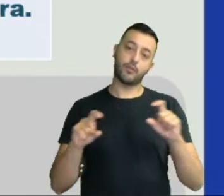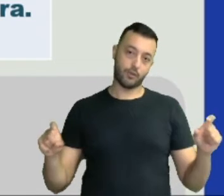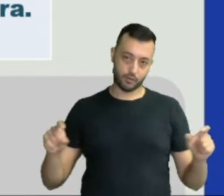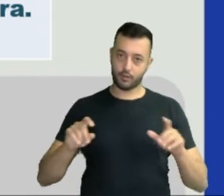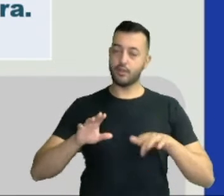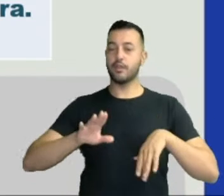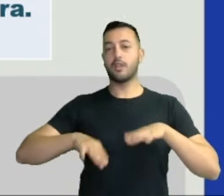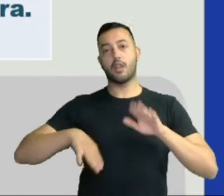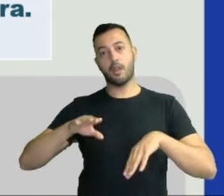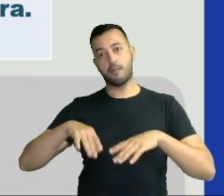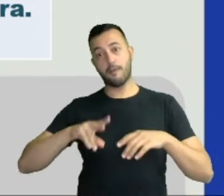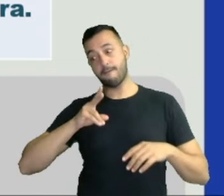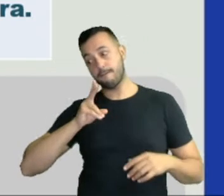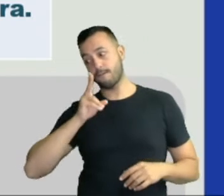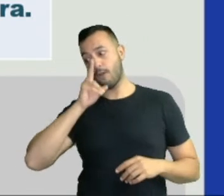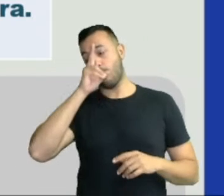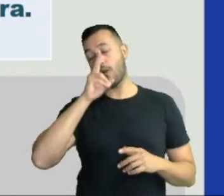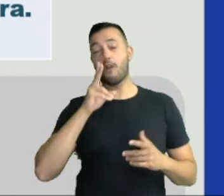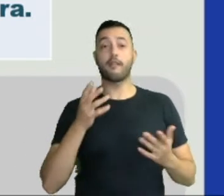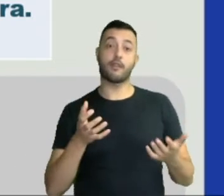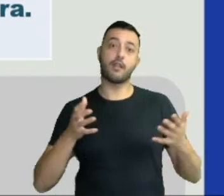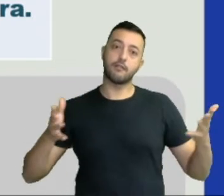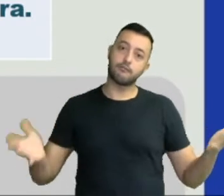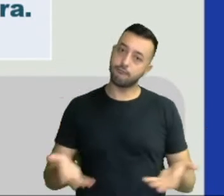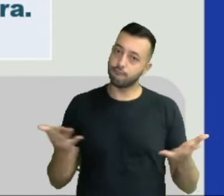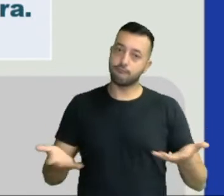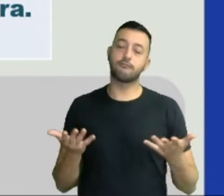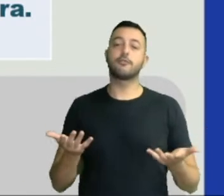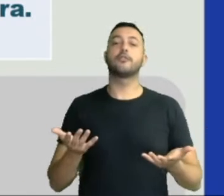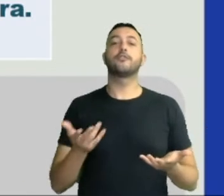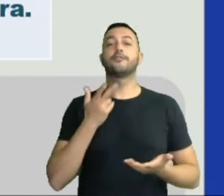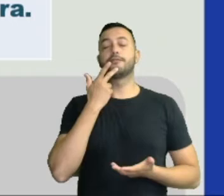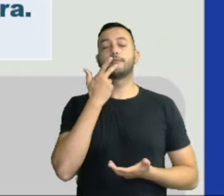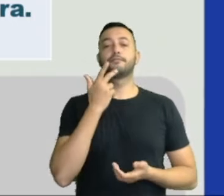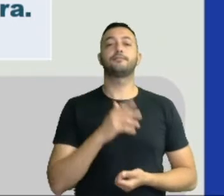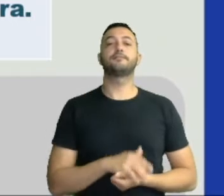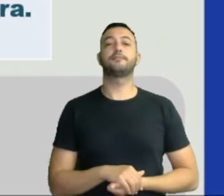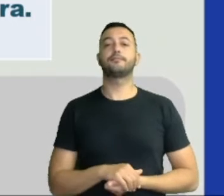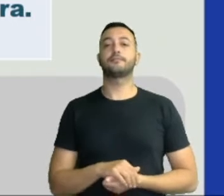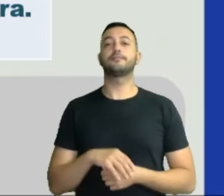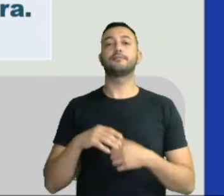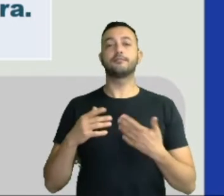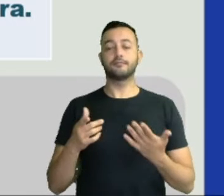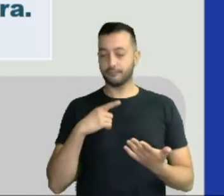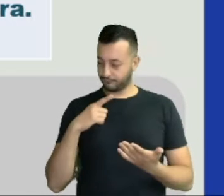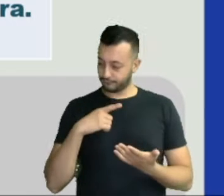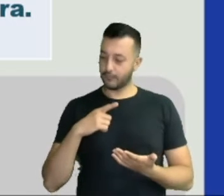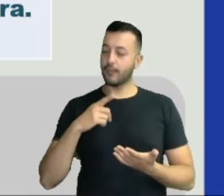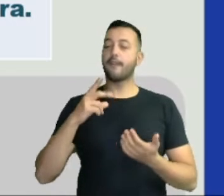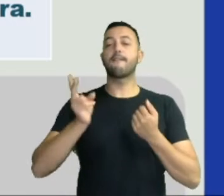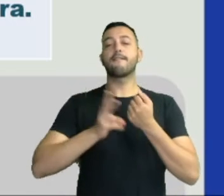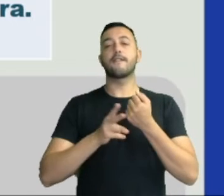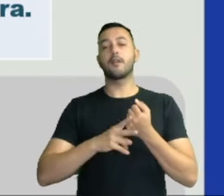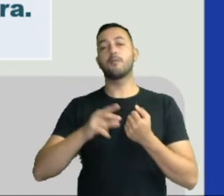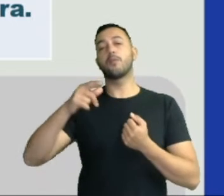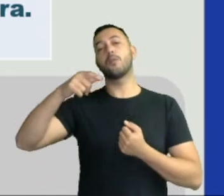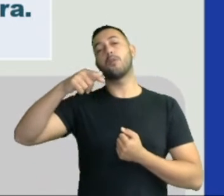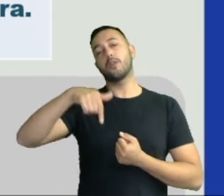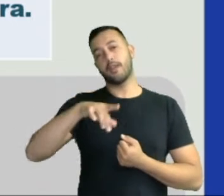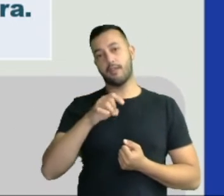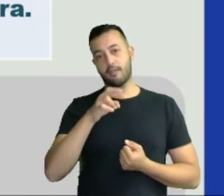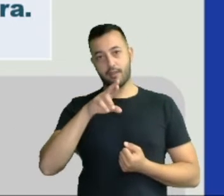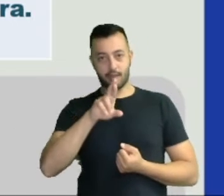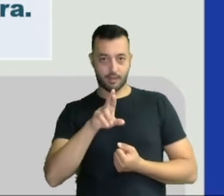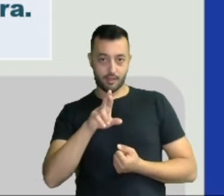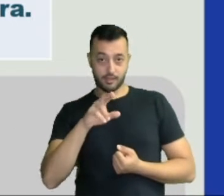a intensidade que a gente quer dar àquilo que a gente está falando. Aí eu tenho o verbo quedar,